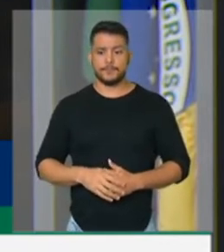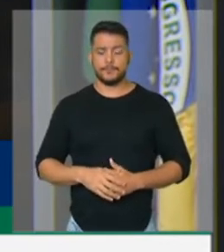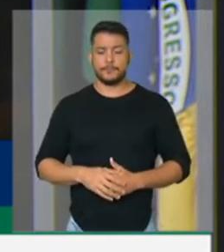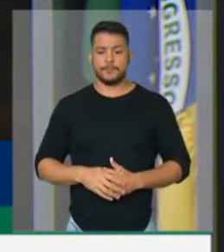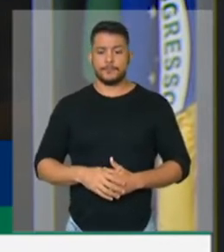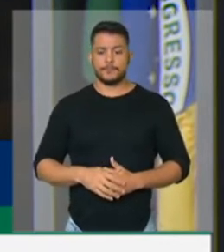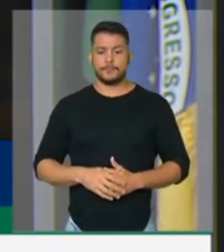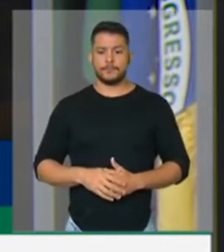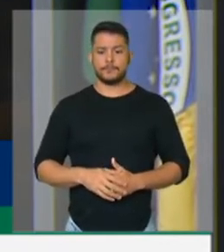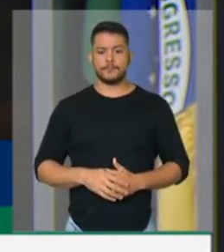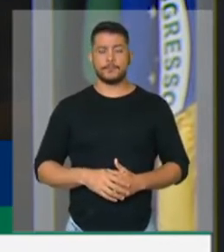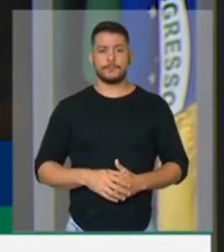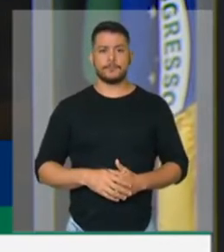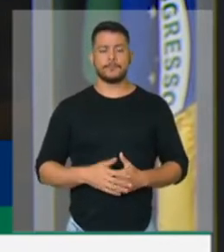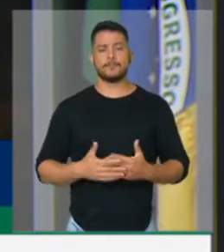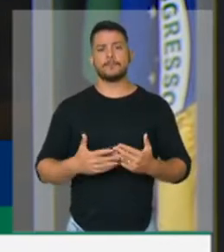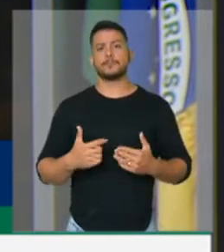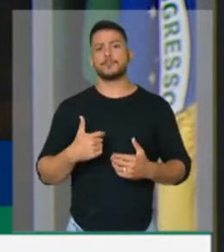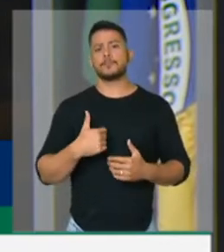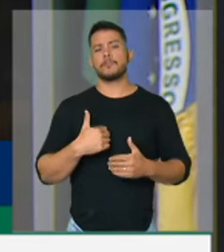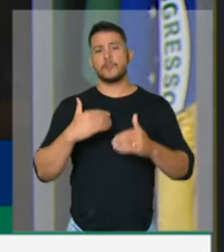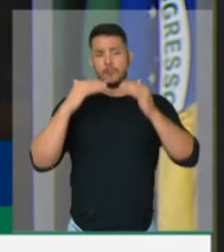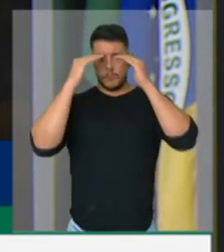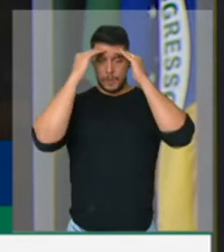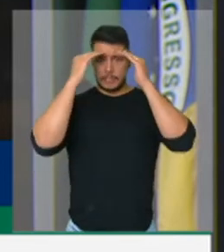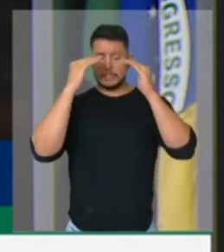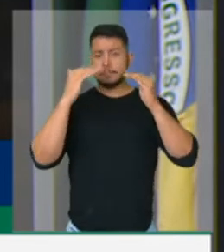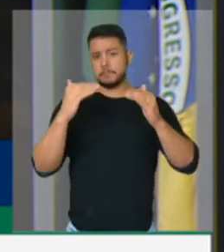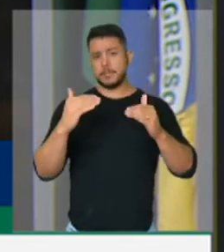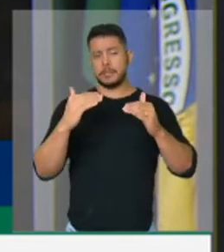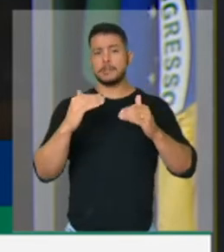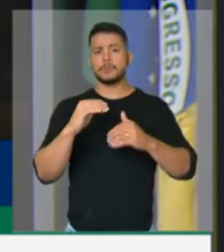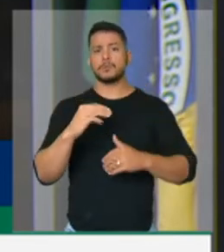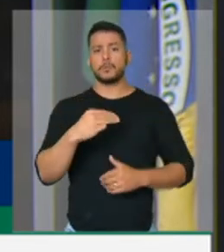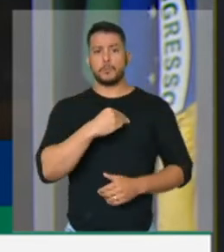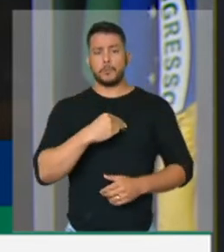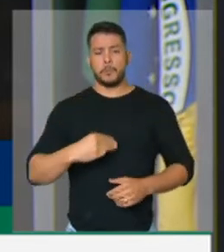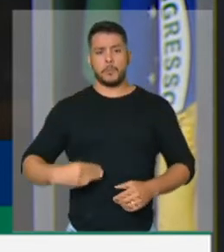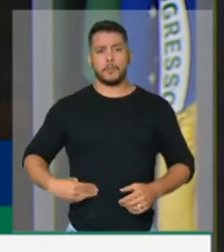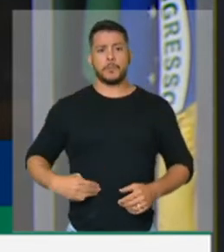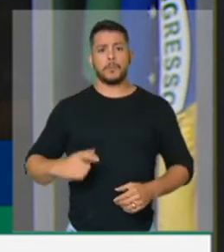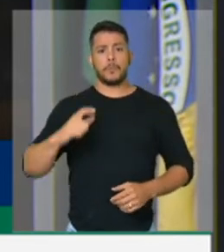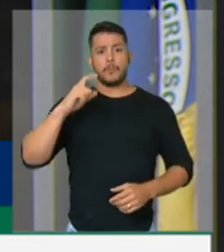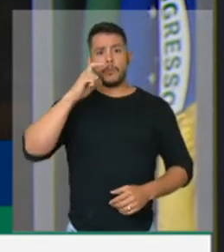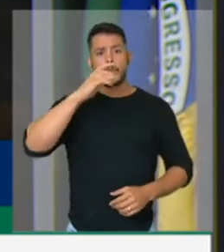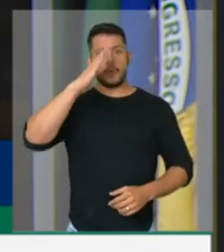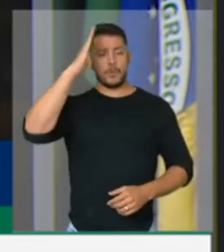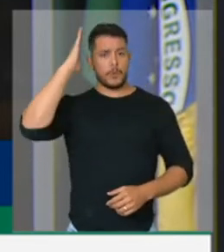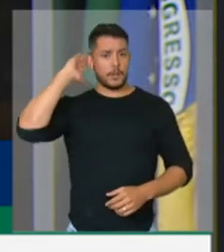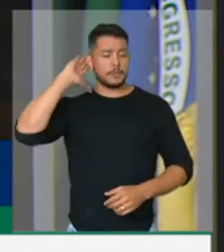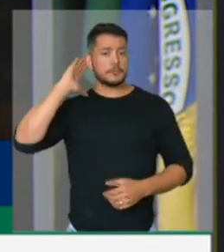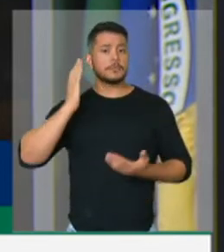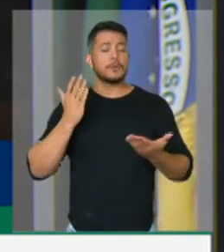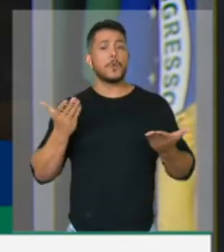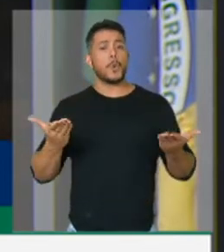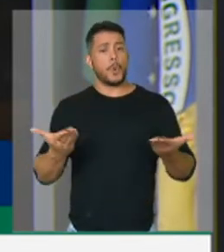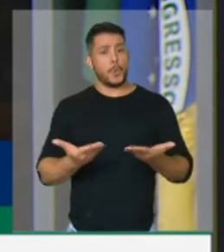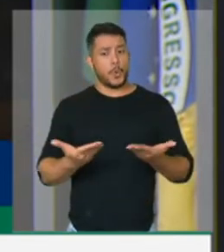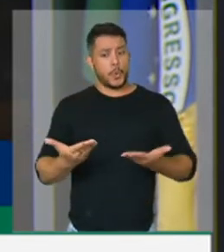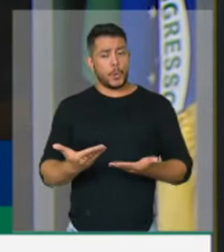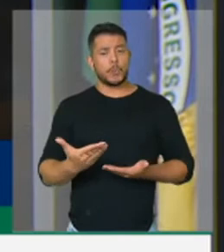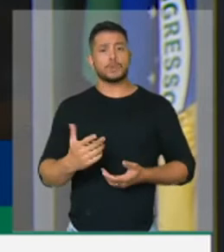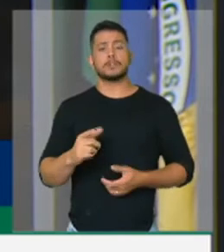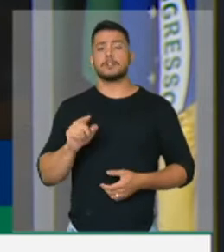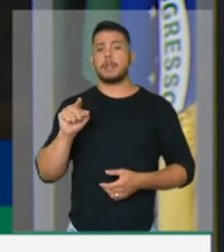Tenho muito respeito pelo ministro Paulo Guedes. Inclusive, hoje, recebemos ele aqui na